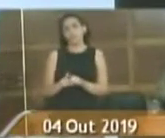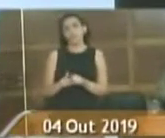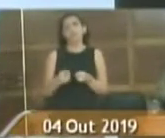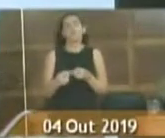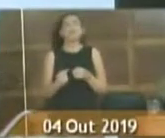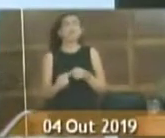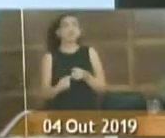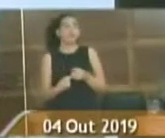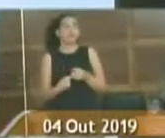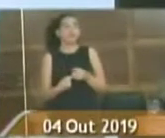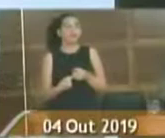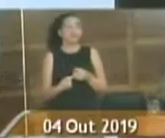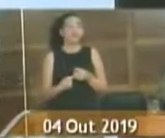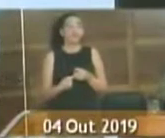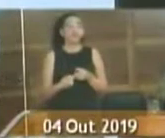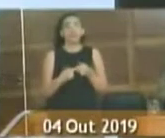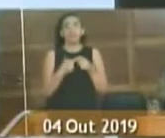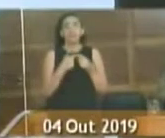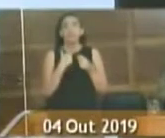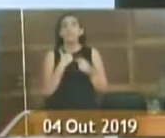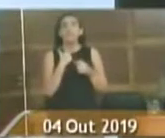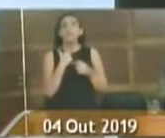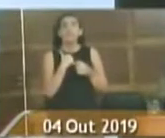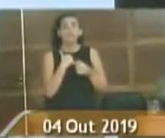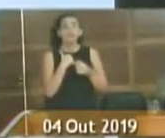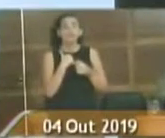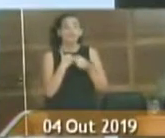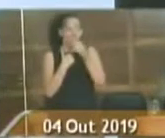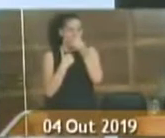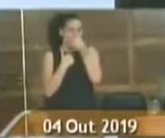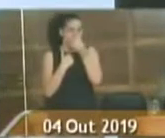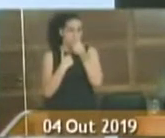Por quê? Ele está impedido de